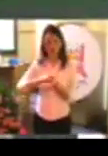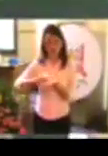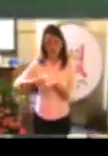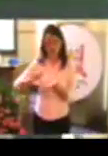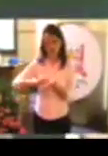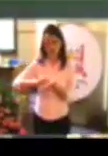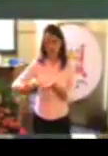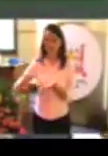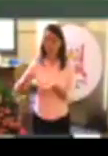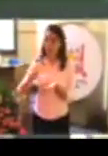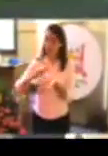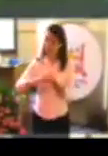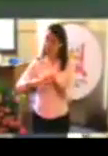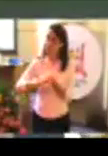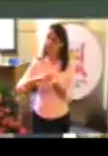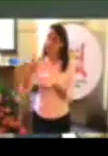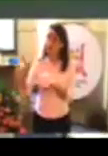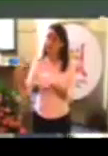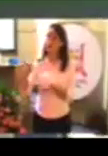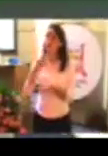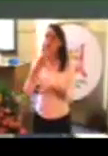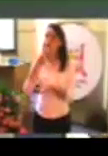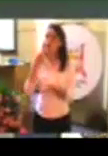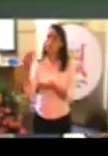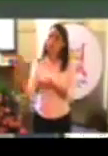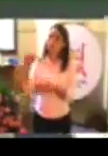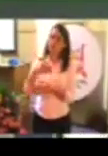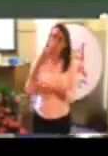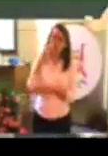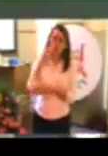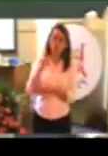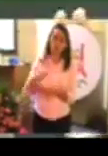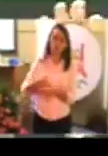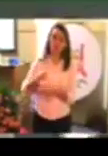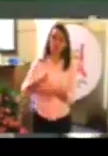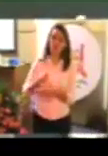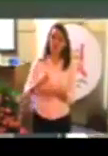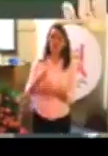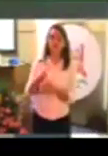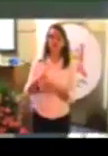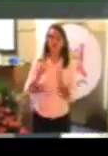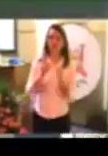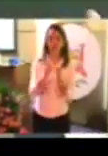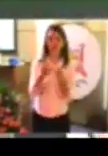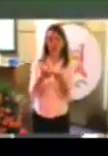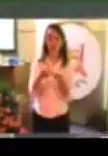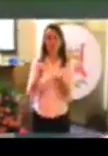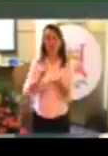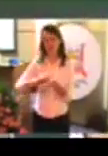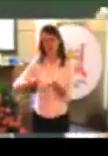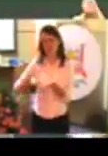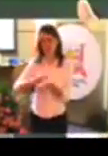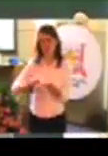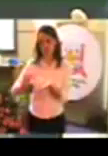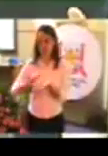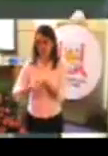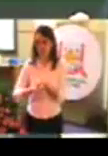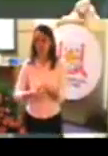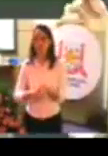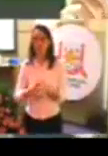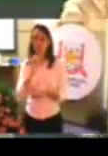registrado que o servidor, que o cidadão fulano de tal, no dia tal, às tantas horas, esteve na Câmara Municipal participando de tal evento. Pois